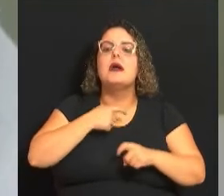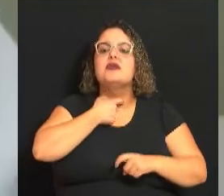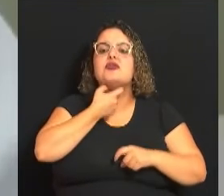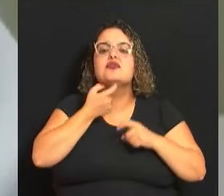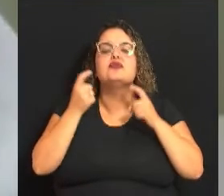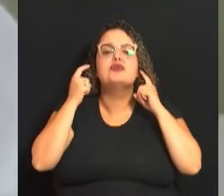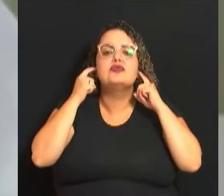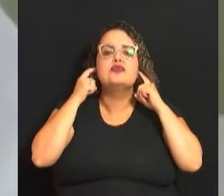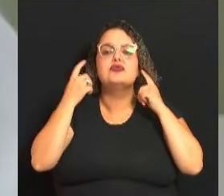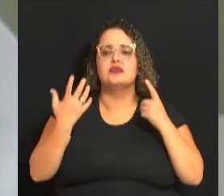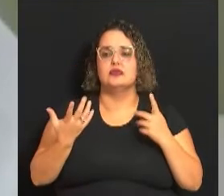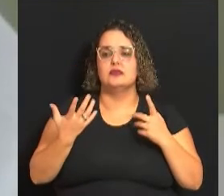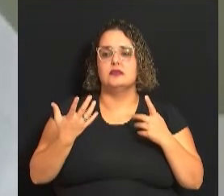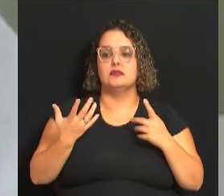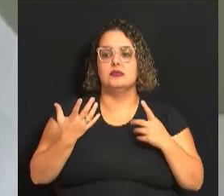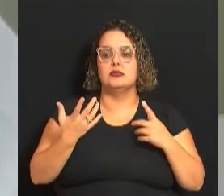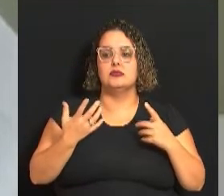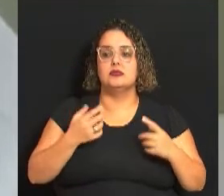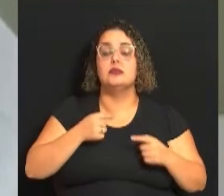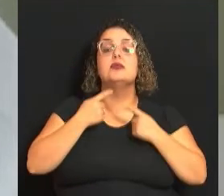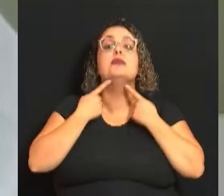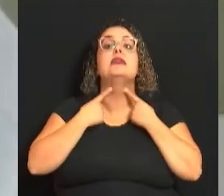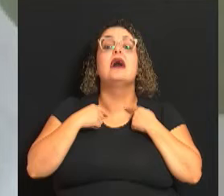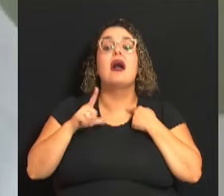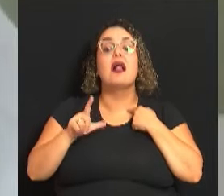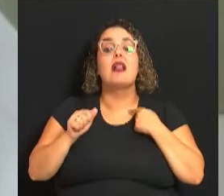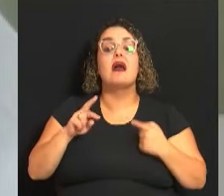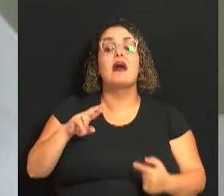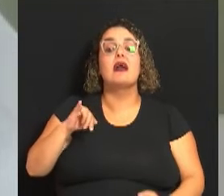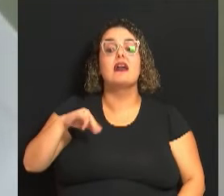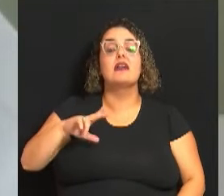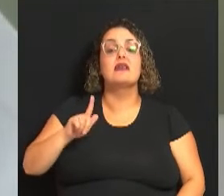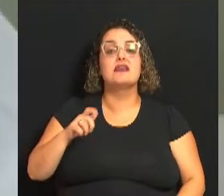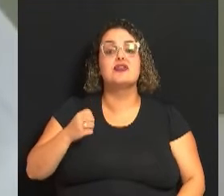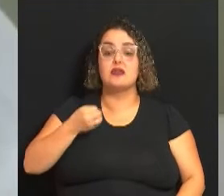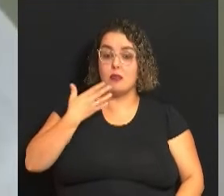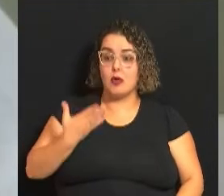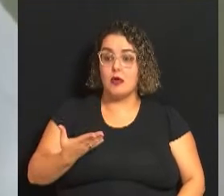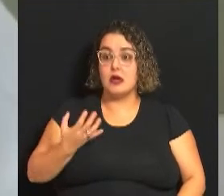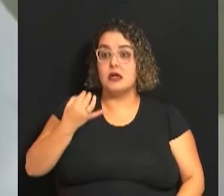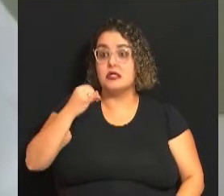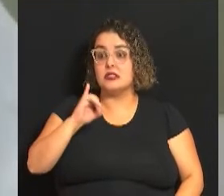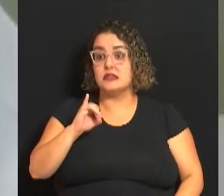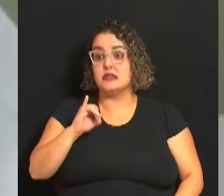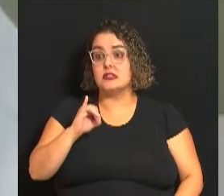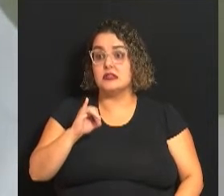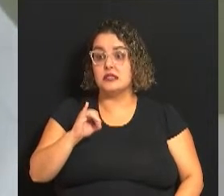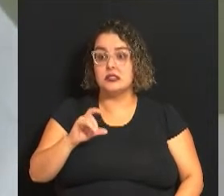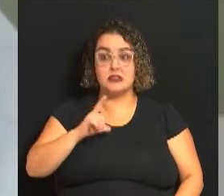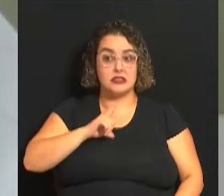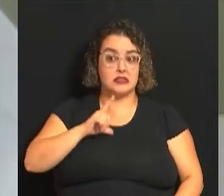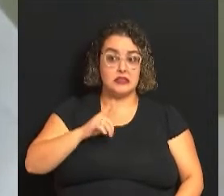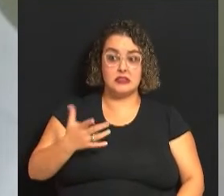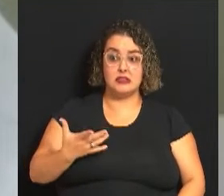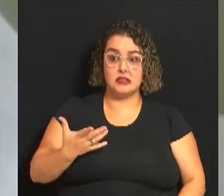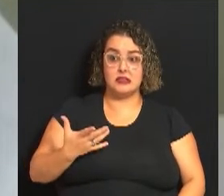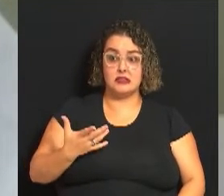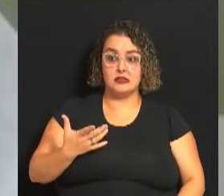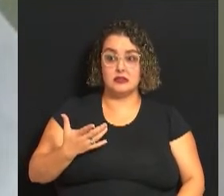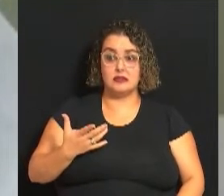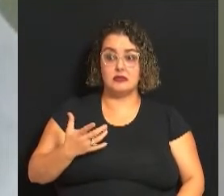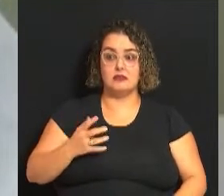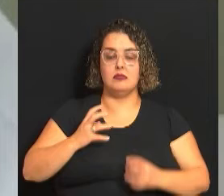sua laringe está boa. Se você tem gânglios no